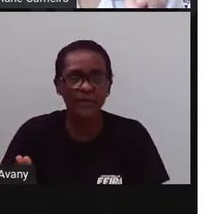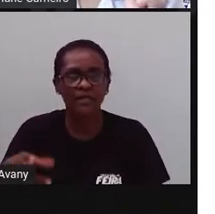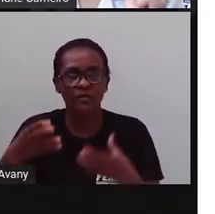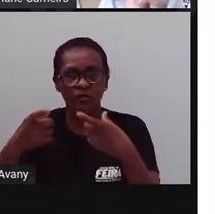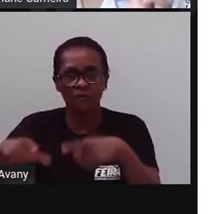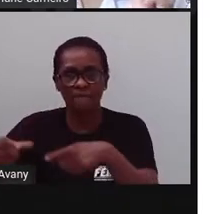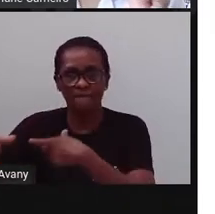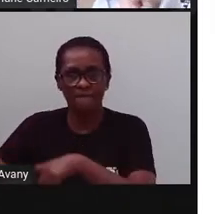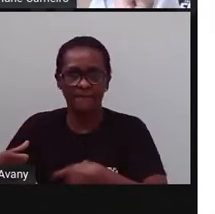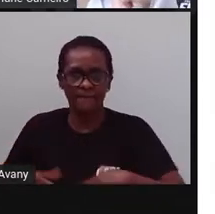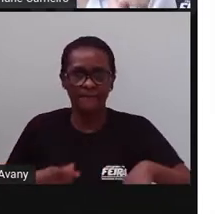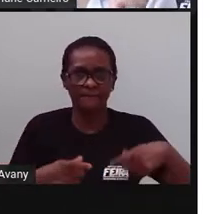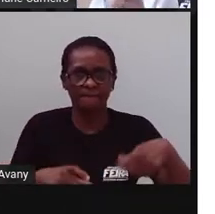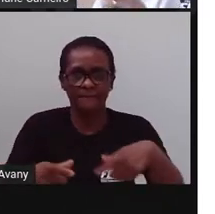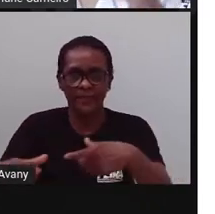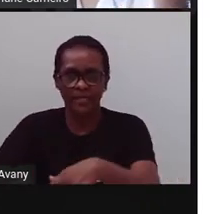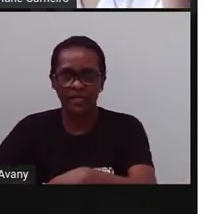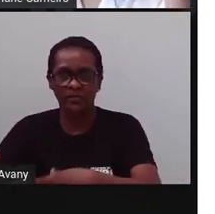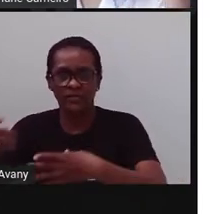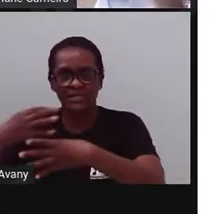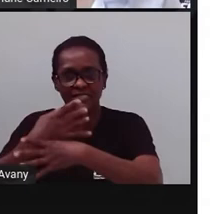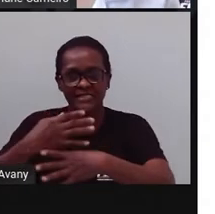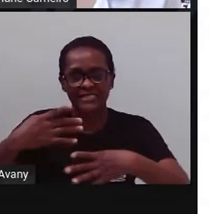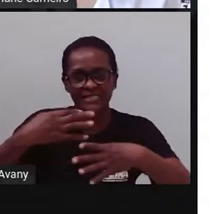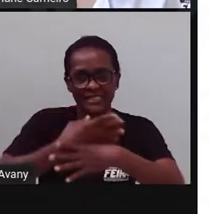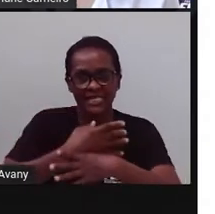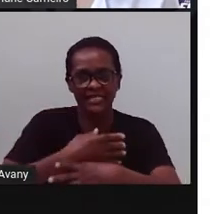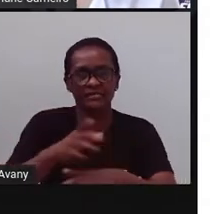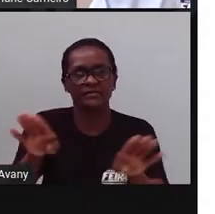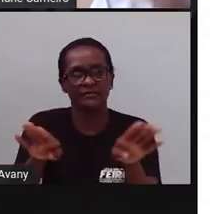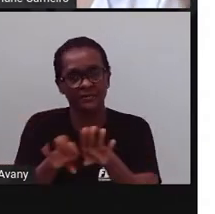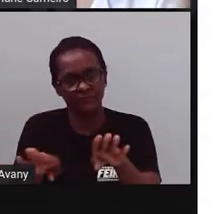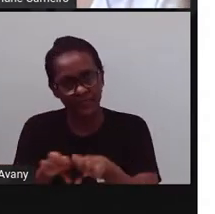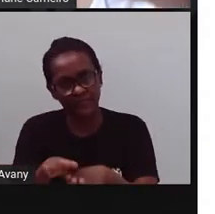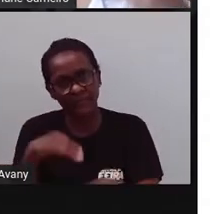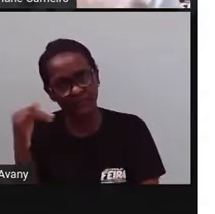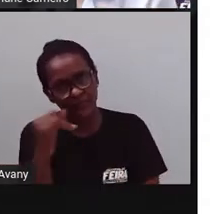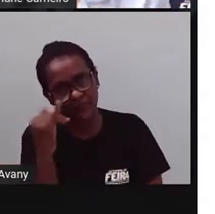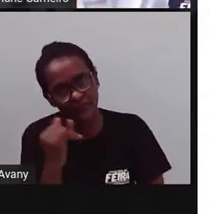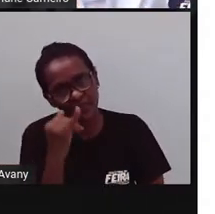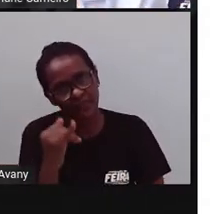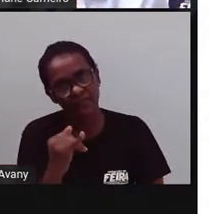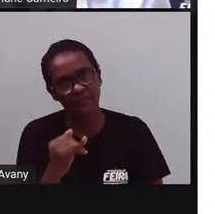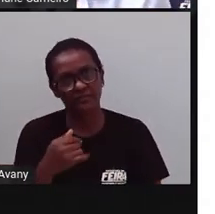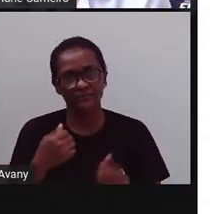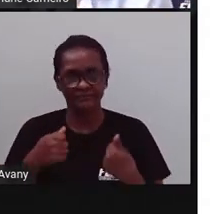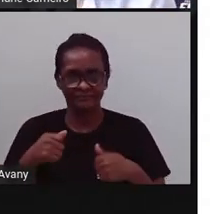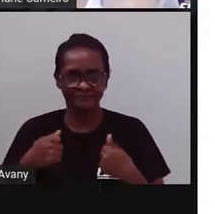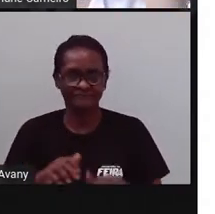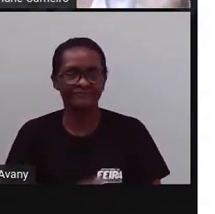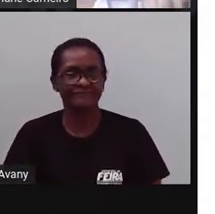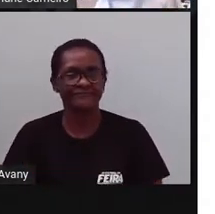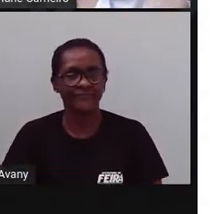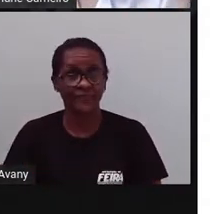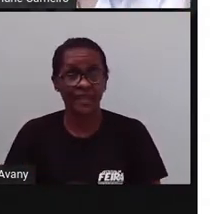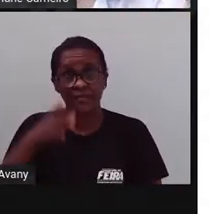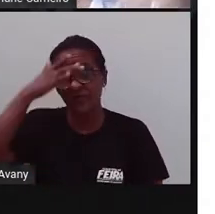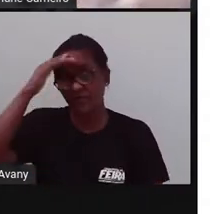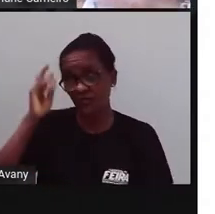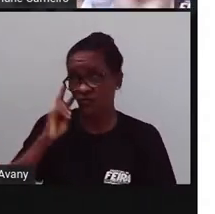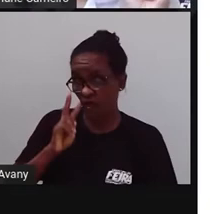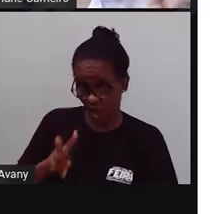bairro né Brooklin Paulista e o estado né então tem que fazer todas essas informações para o